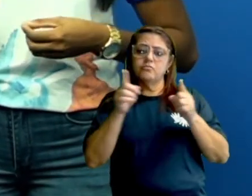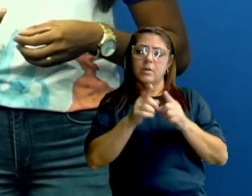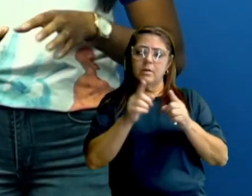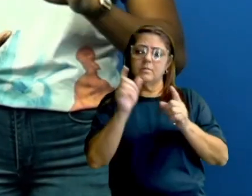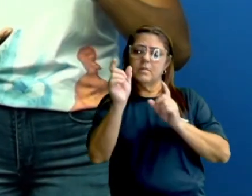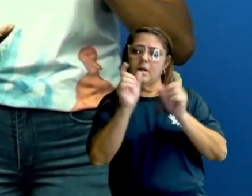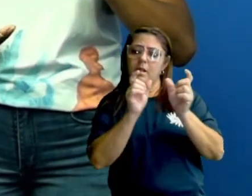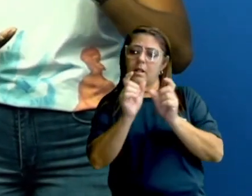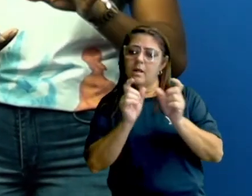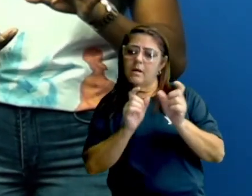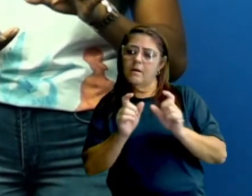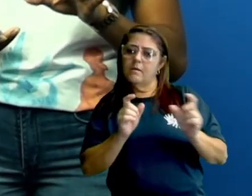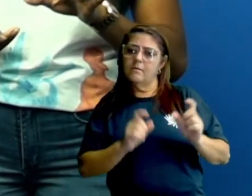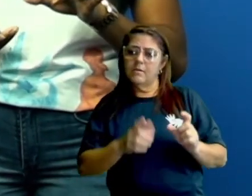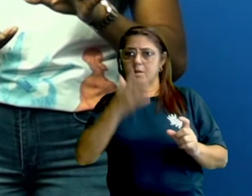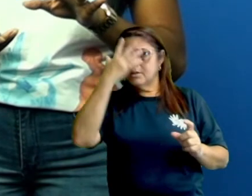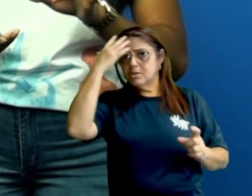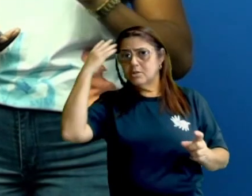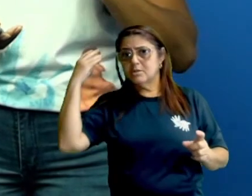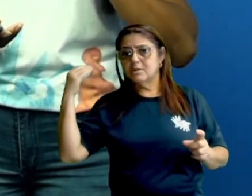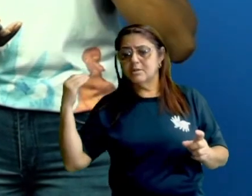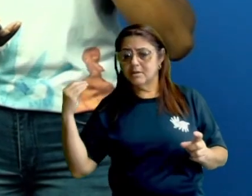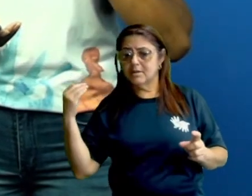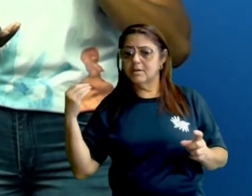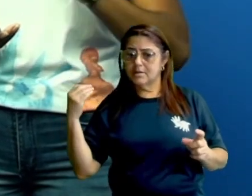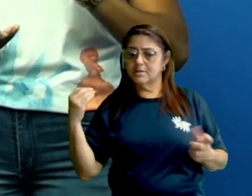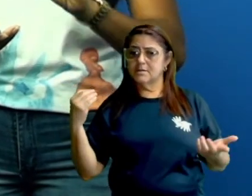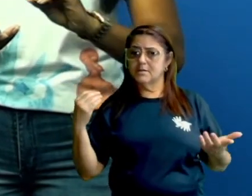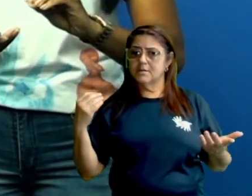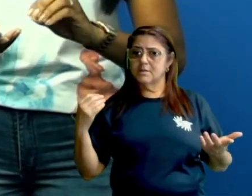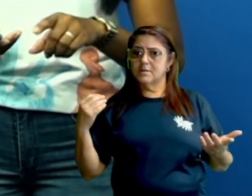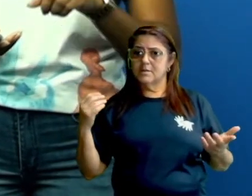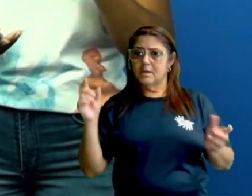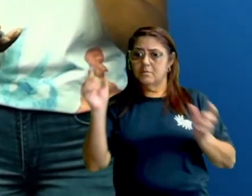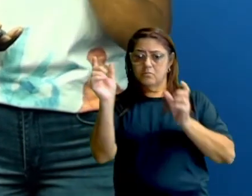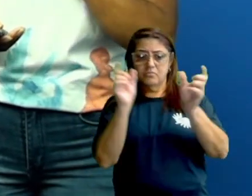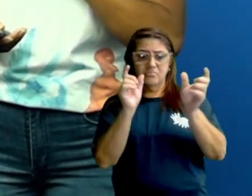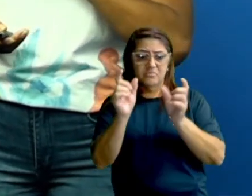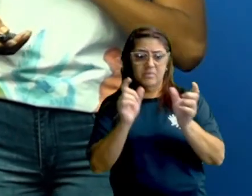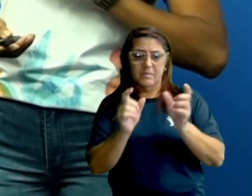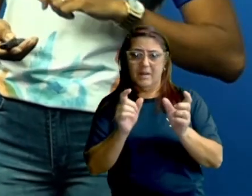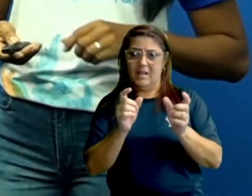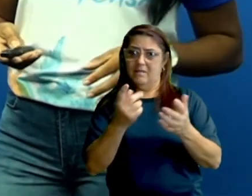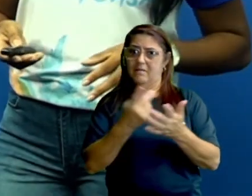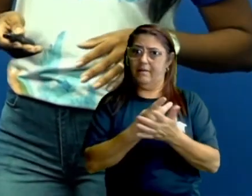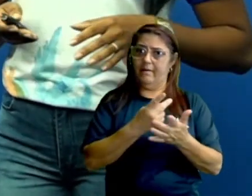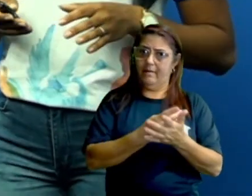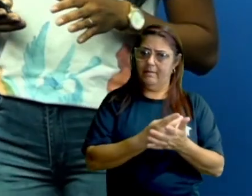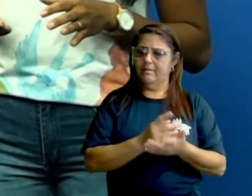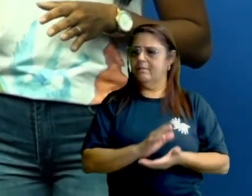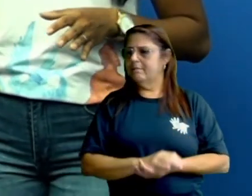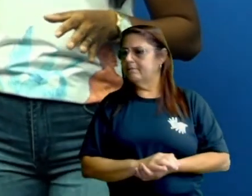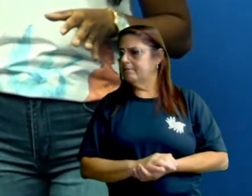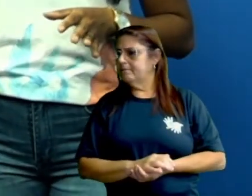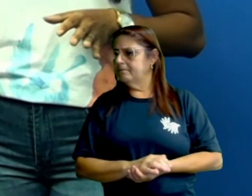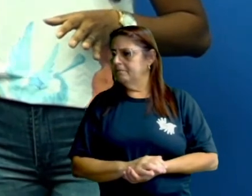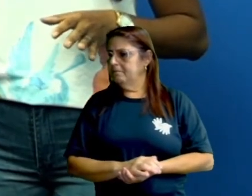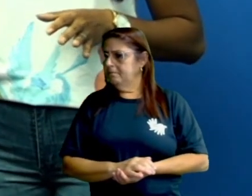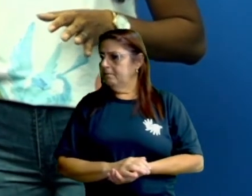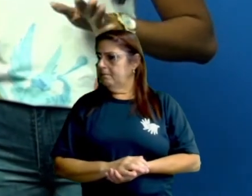das palavrinhas. E esquecer um pouquinho também o conhecido internetês. Então, vê só.